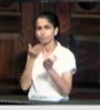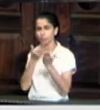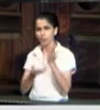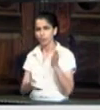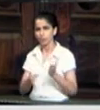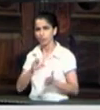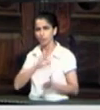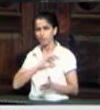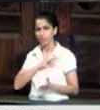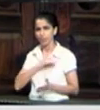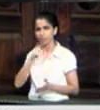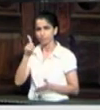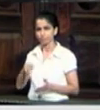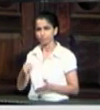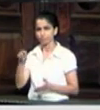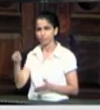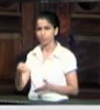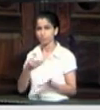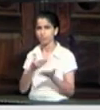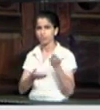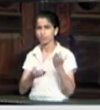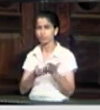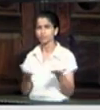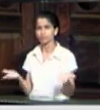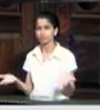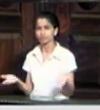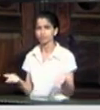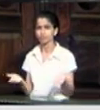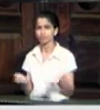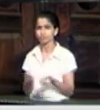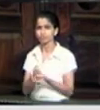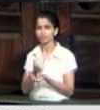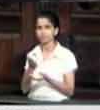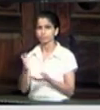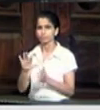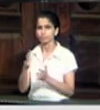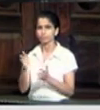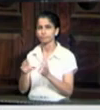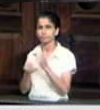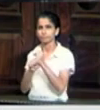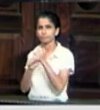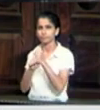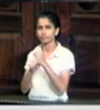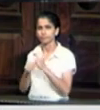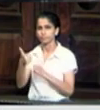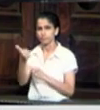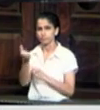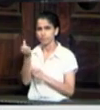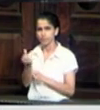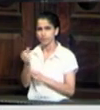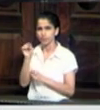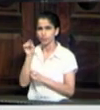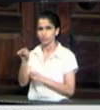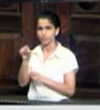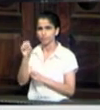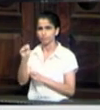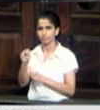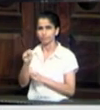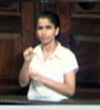na sua efetiva guarnição num total de 16.000